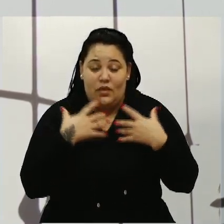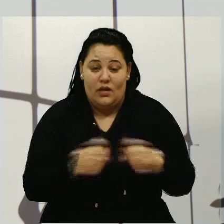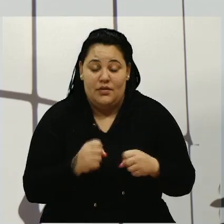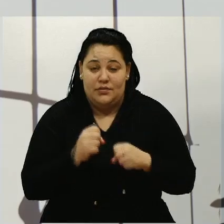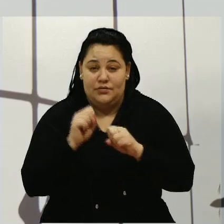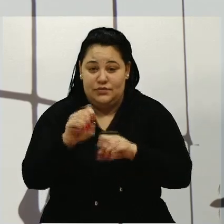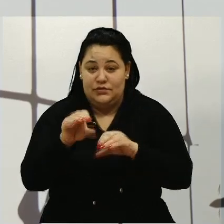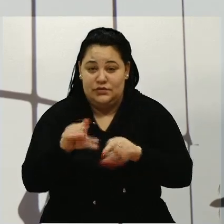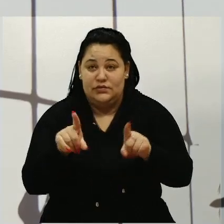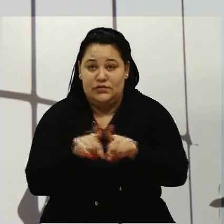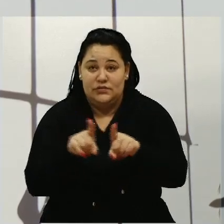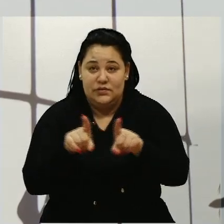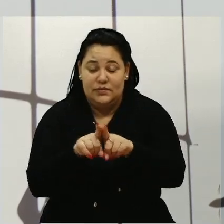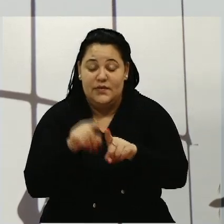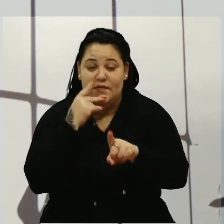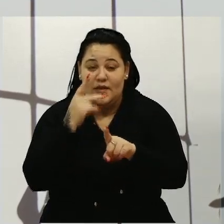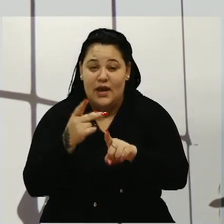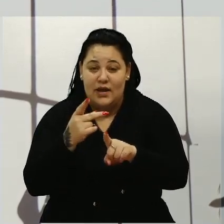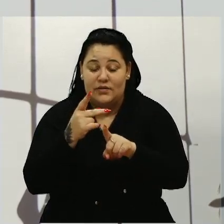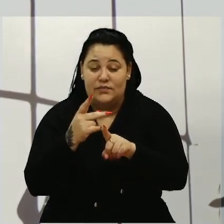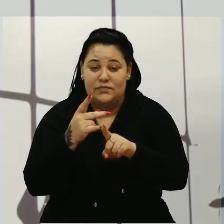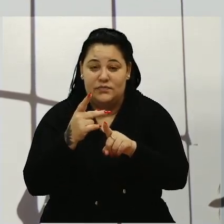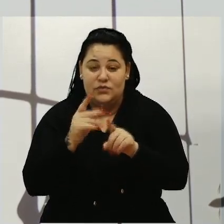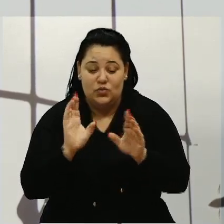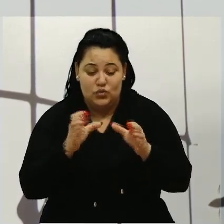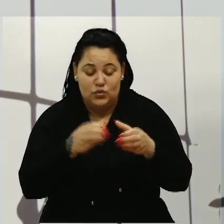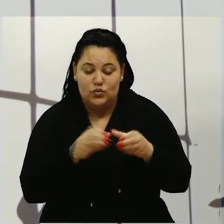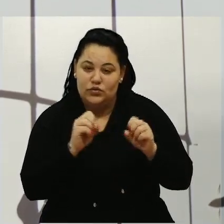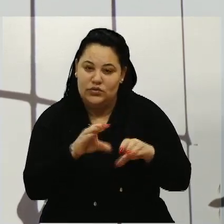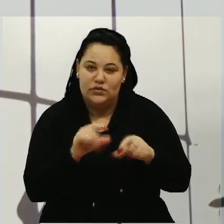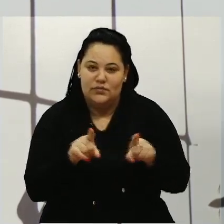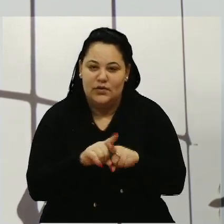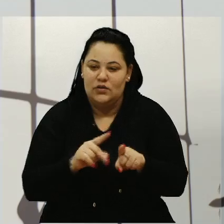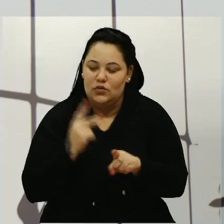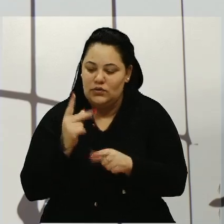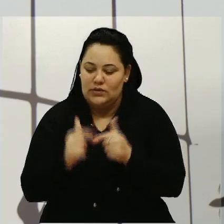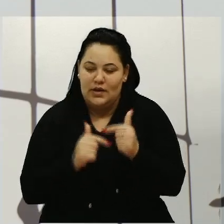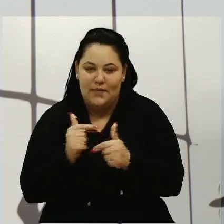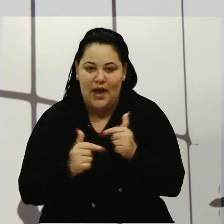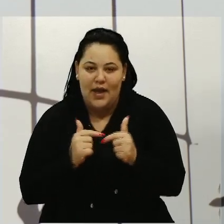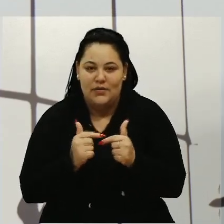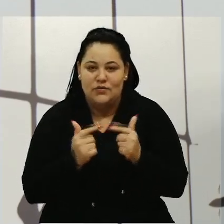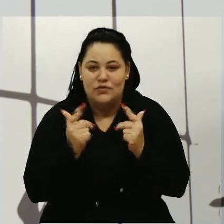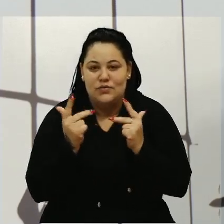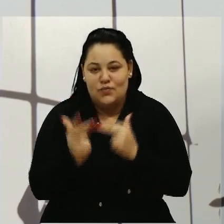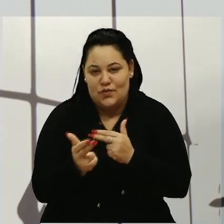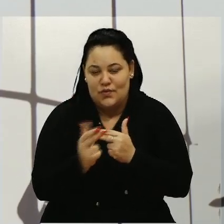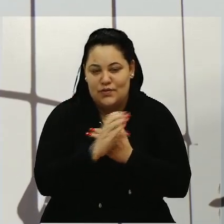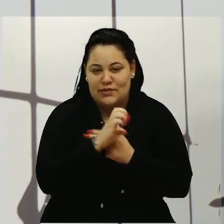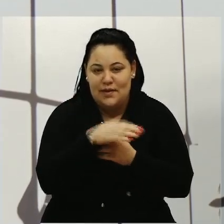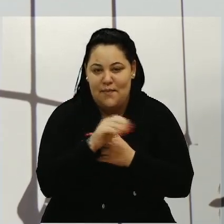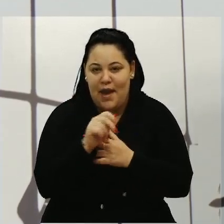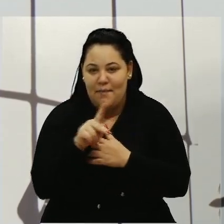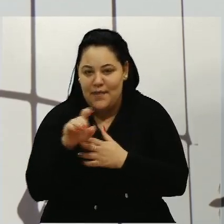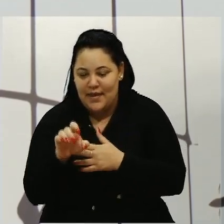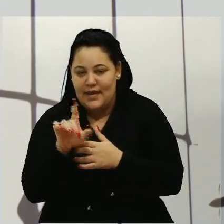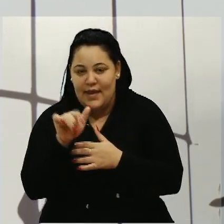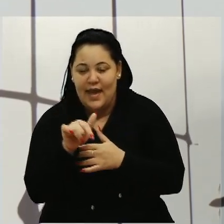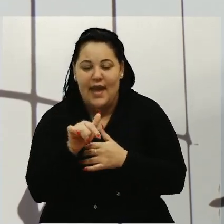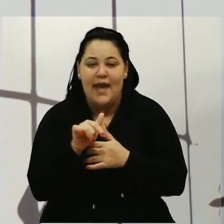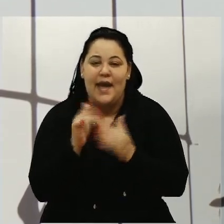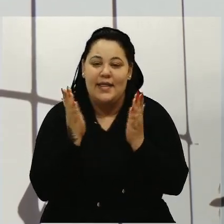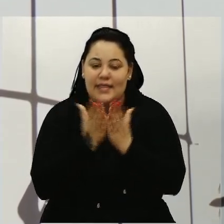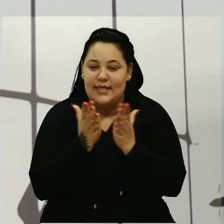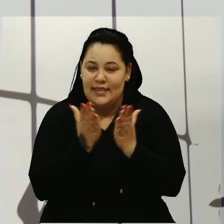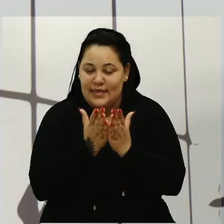e diz que até referendado pelo Conselho de Educação, são 2 serviços distintos. O CEMAP, que é para atendimento dos